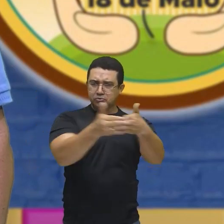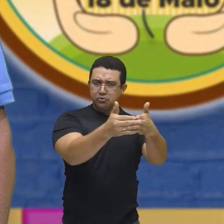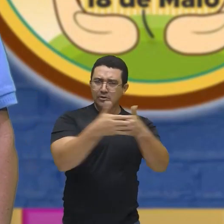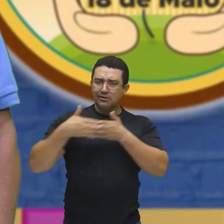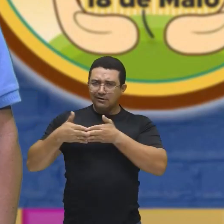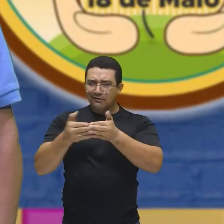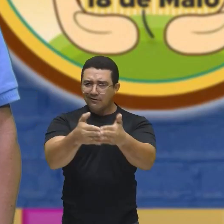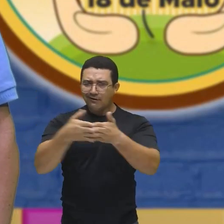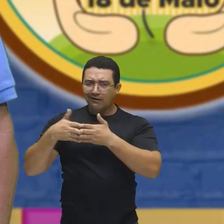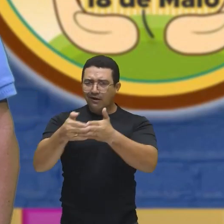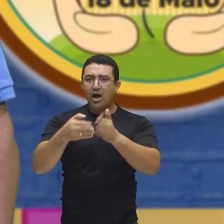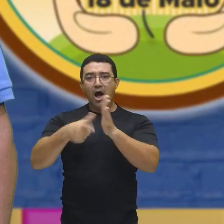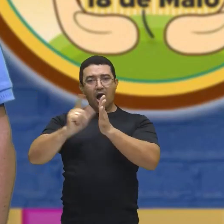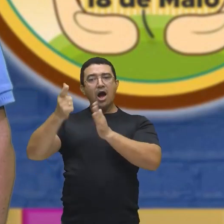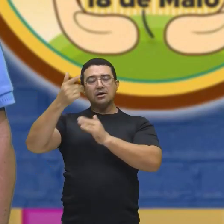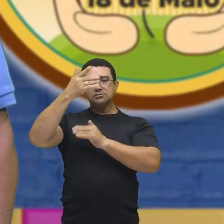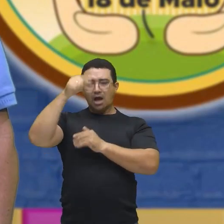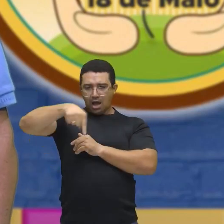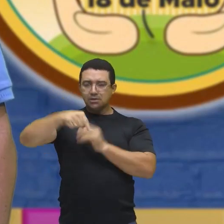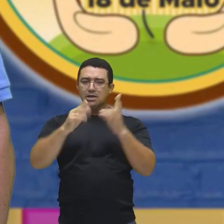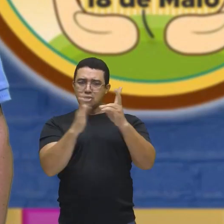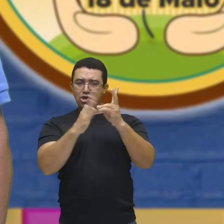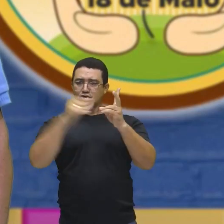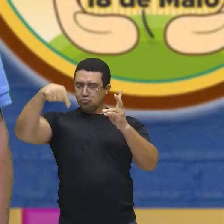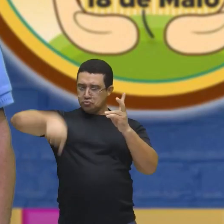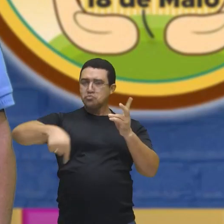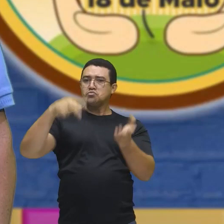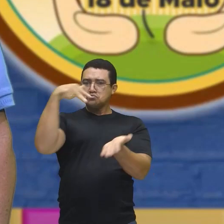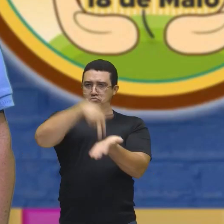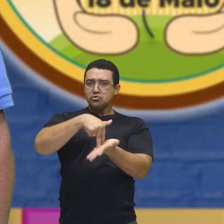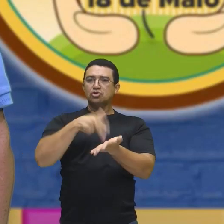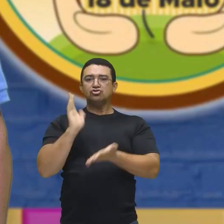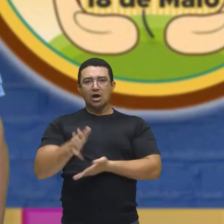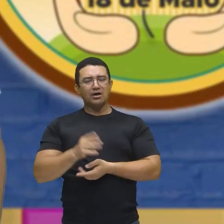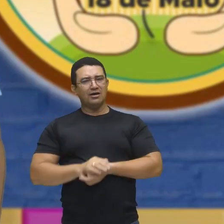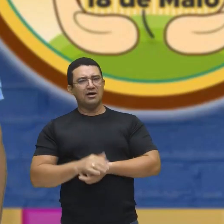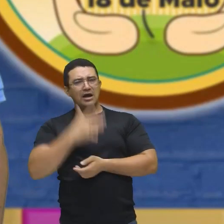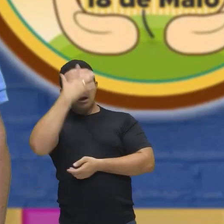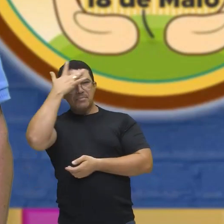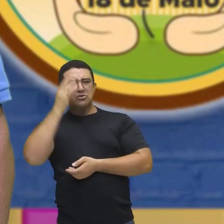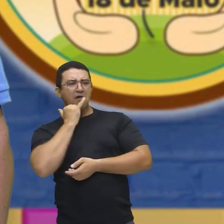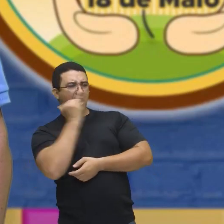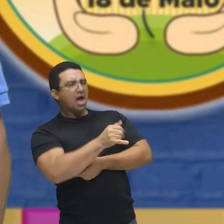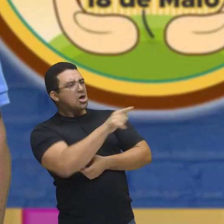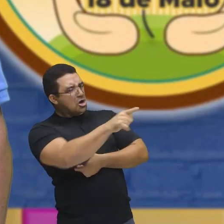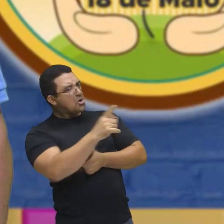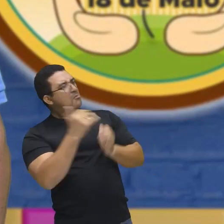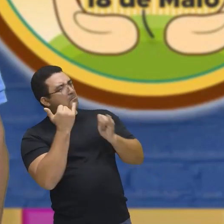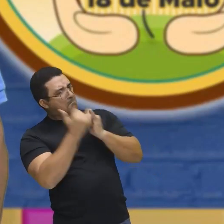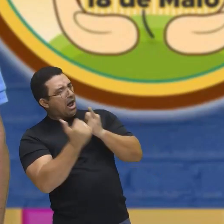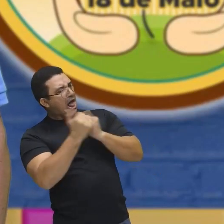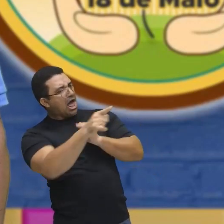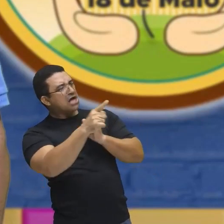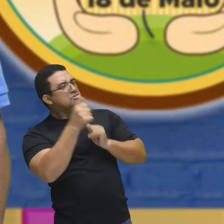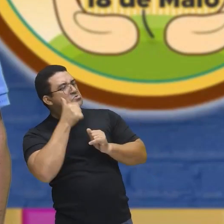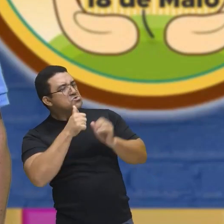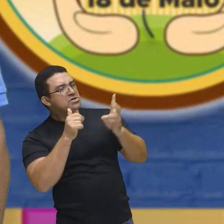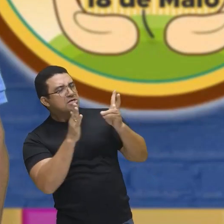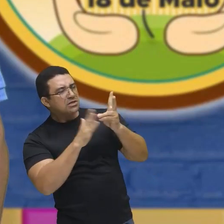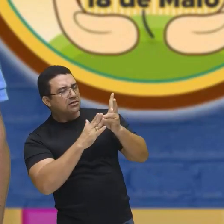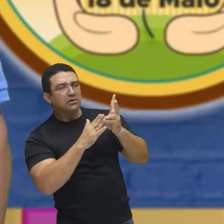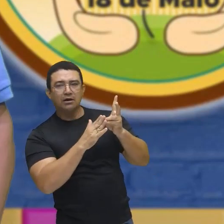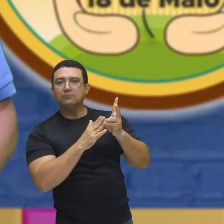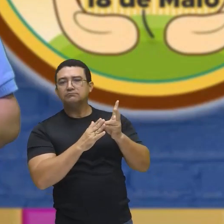certo? Então, eu tenho muito orgulho quando alguém diz, você parece uma índia, tu está parecendo índio. Que bom, eu queria ter a sabedoria